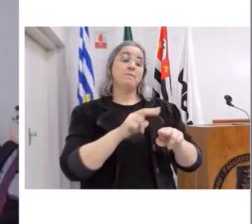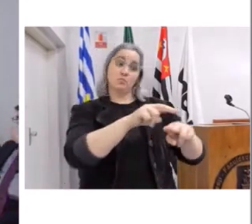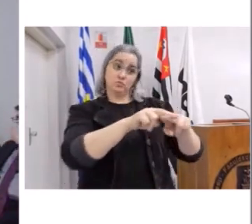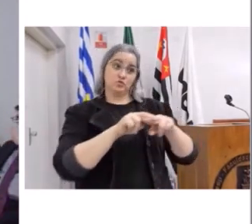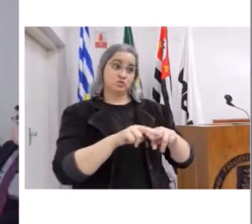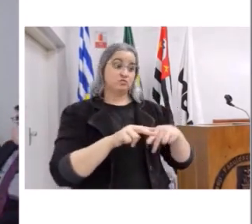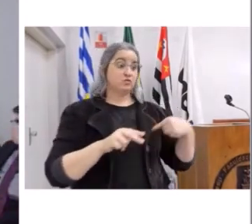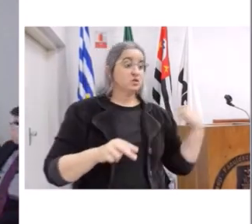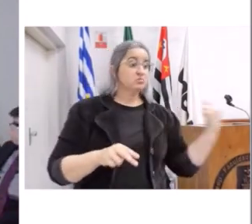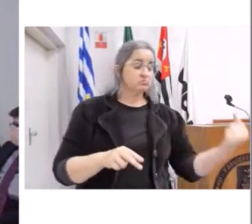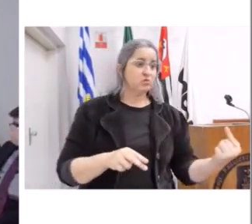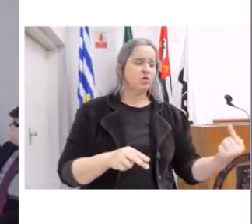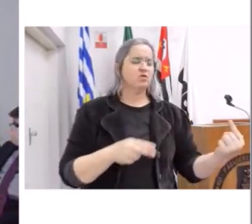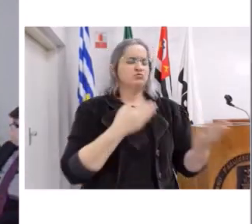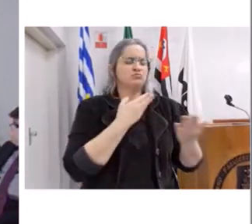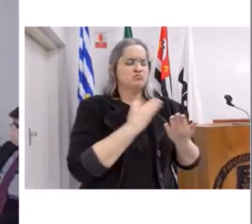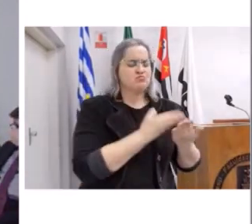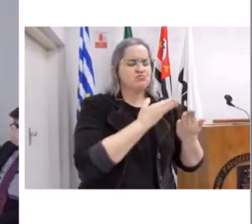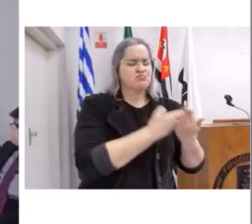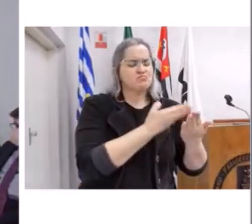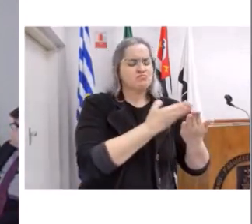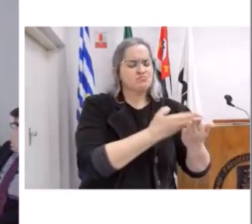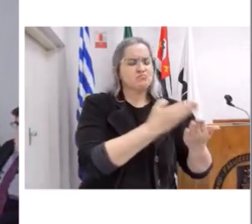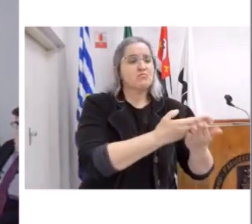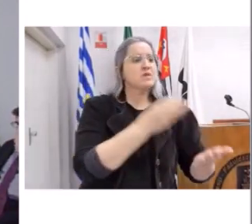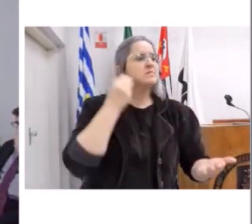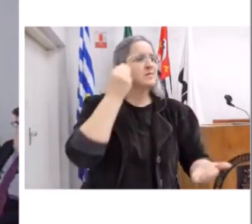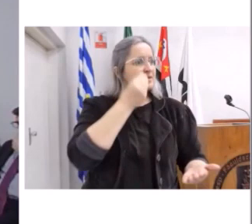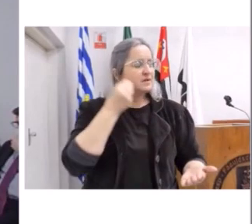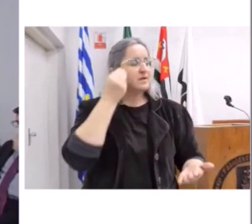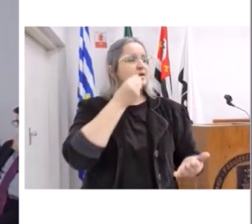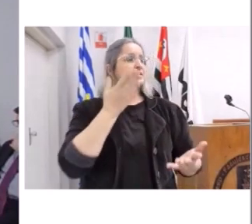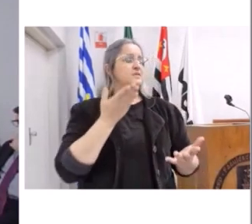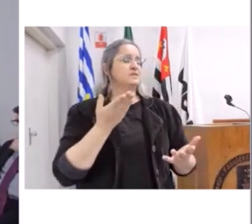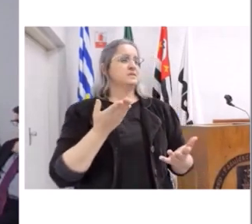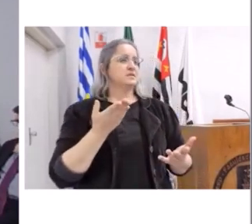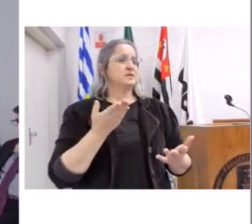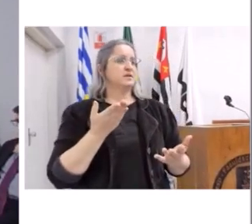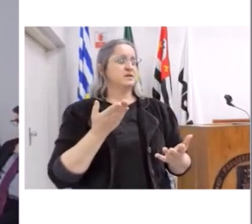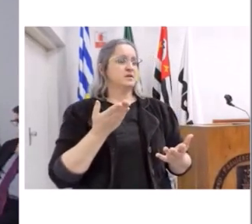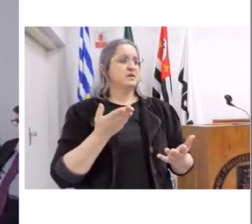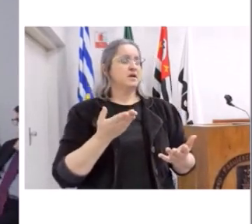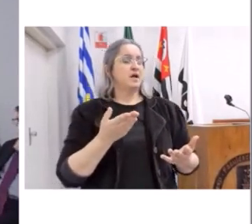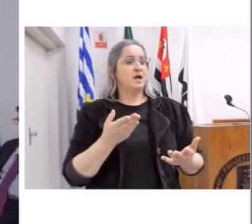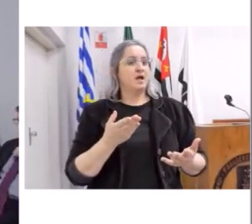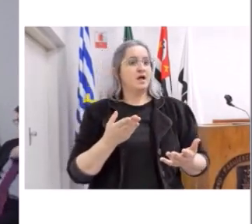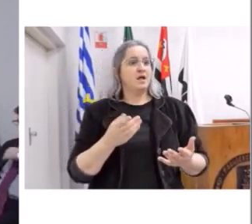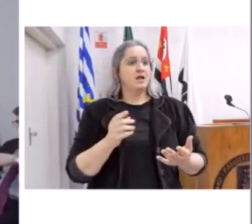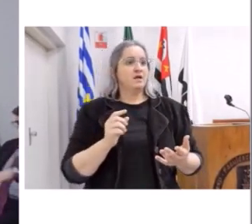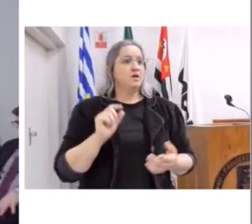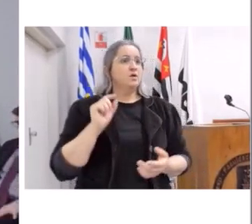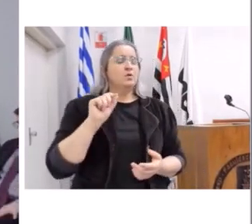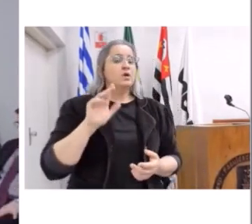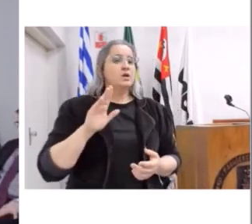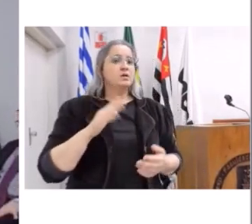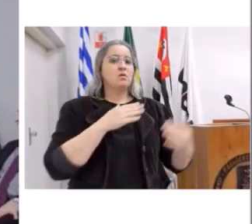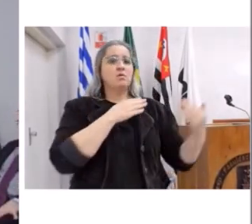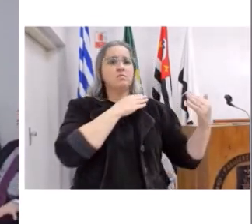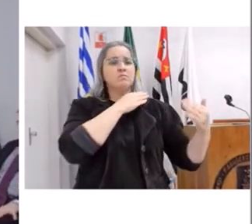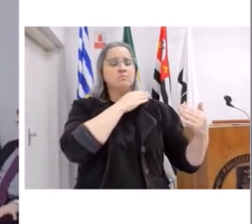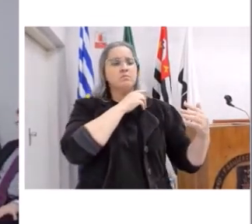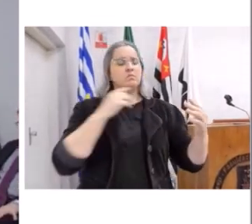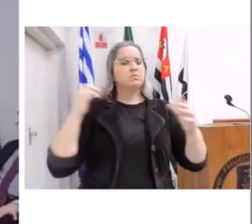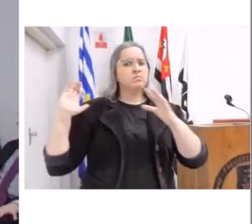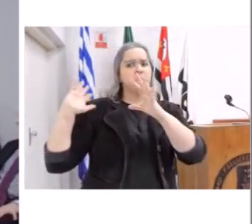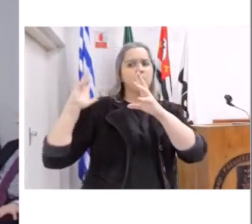grupos, muitos estudos, trabalho, experiência, a gente resolveu, na verdade, era a disciplina odontologia, mas com o tempo, nós